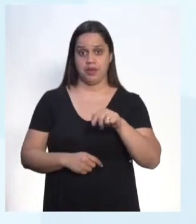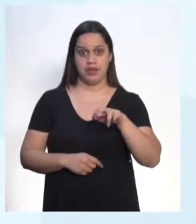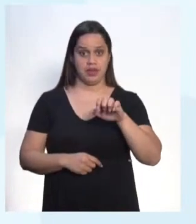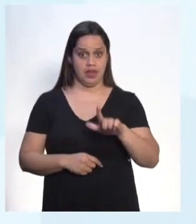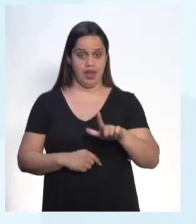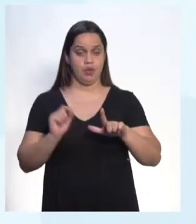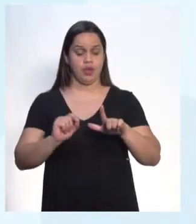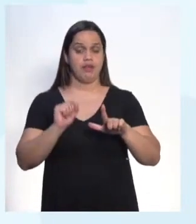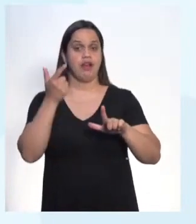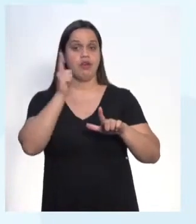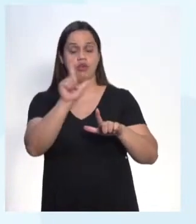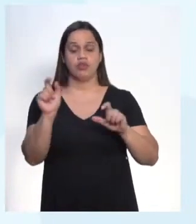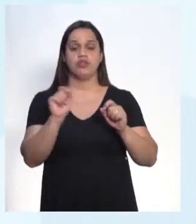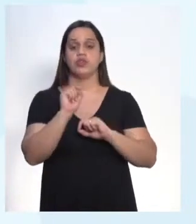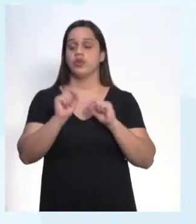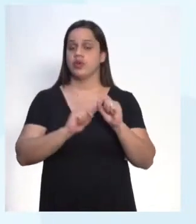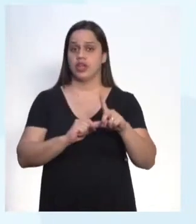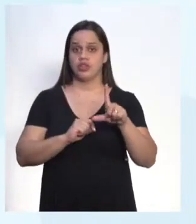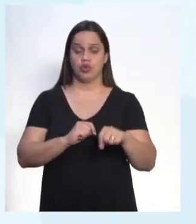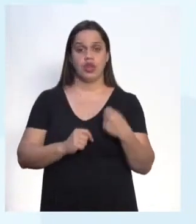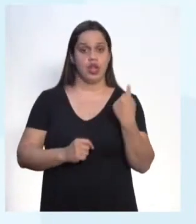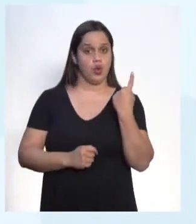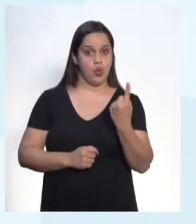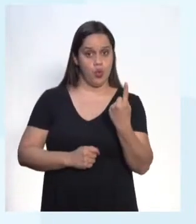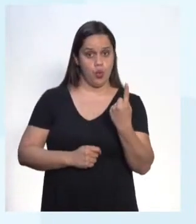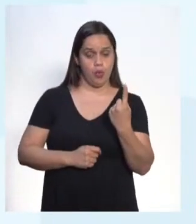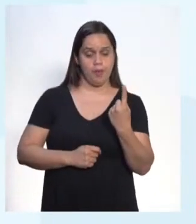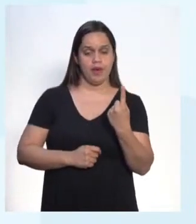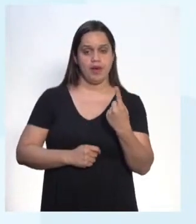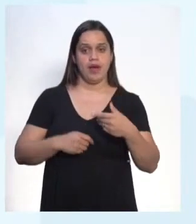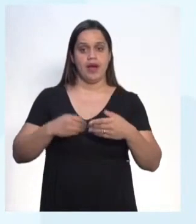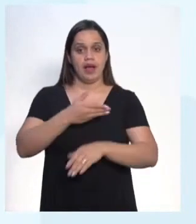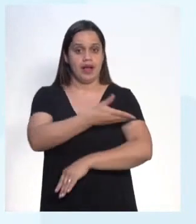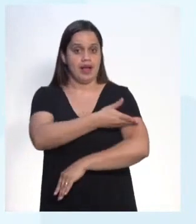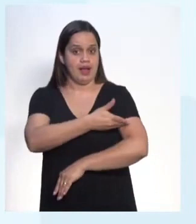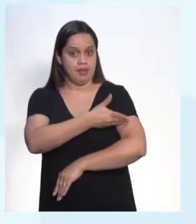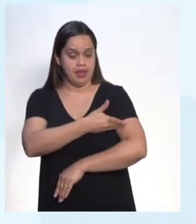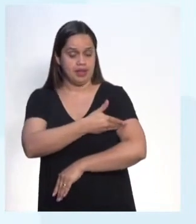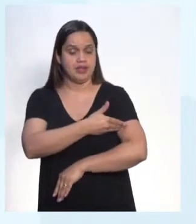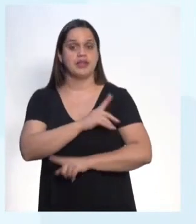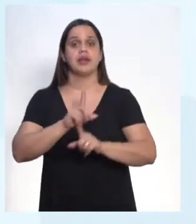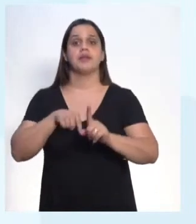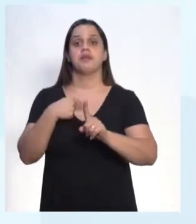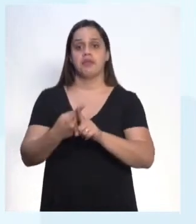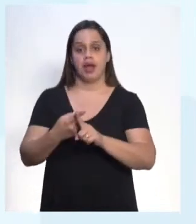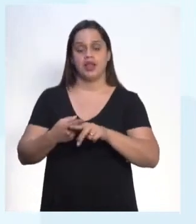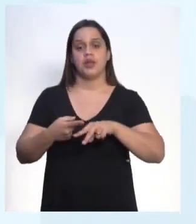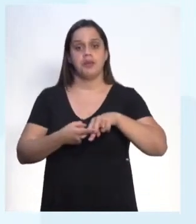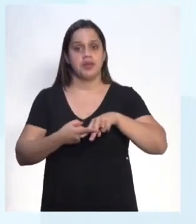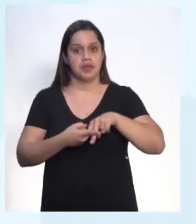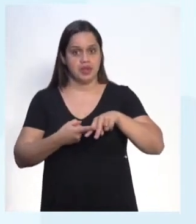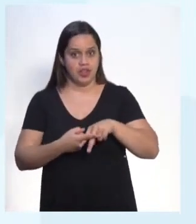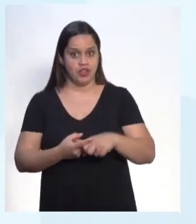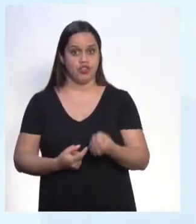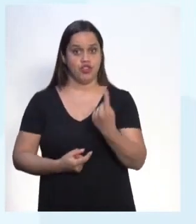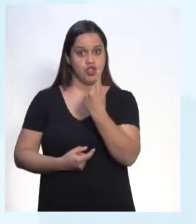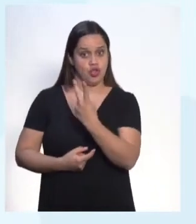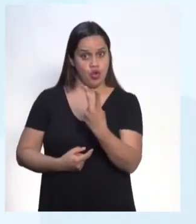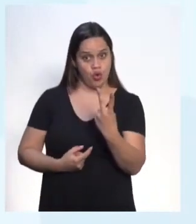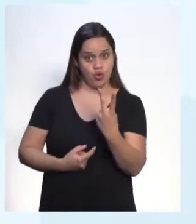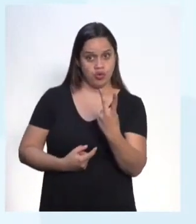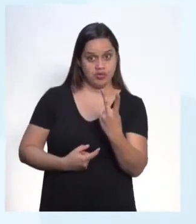conseguir escolher uma camiseta e uma bermuda de 12